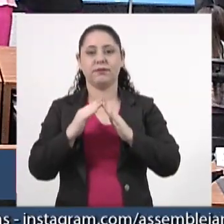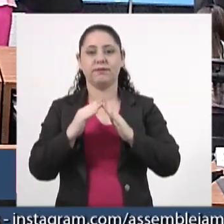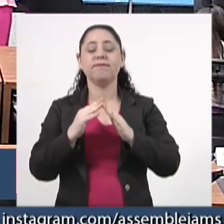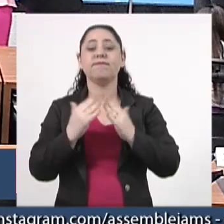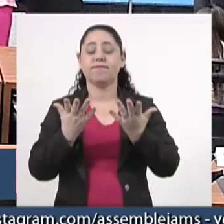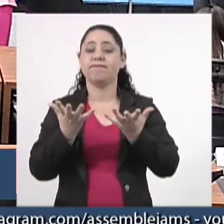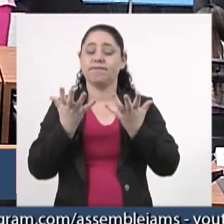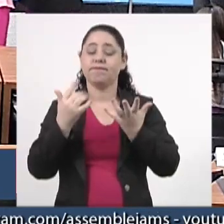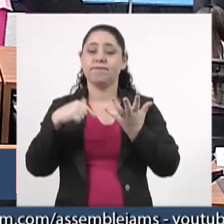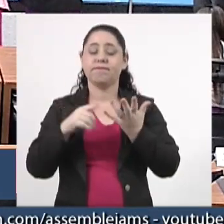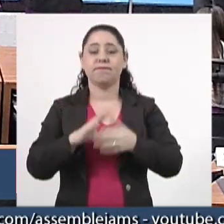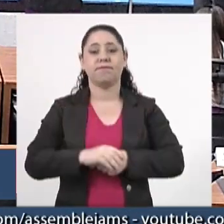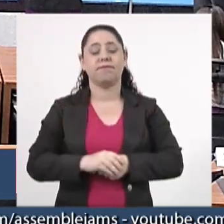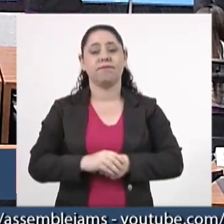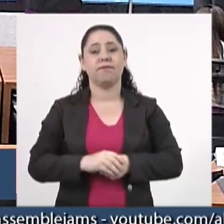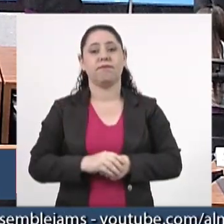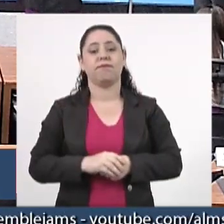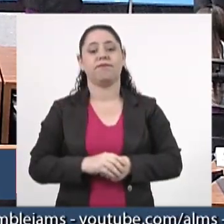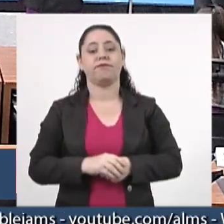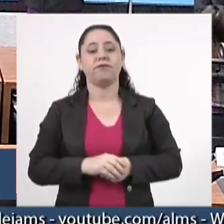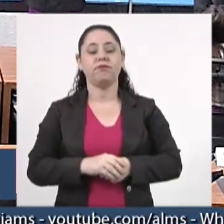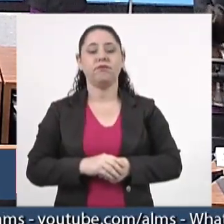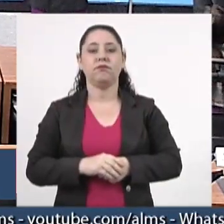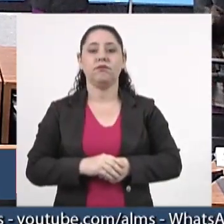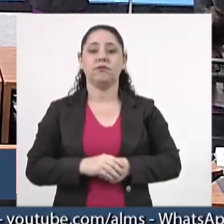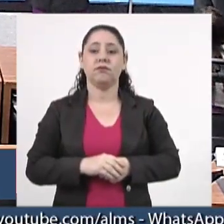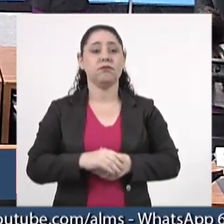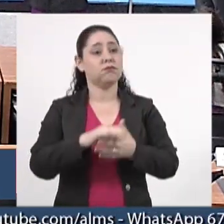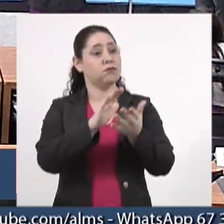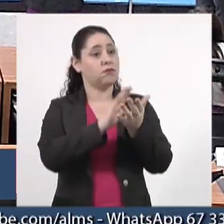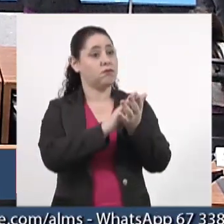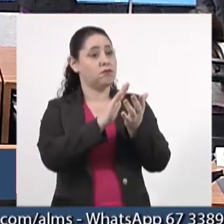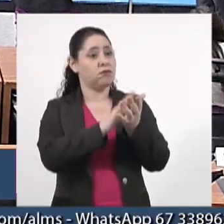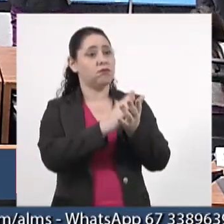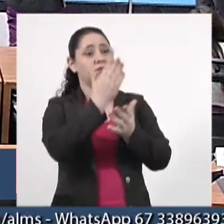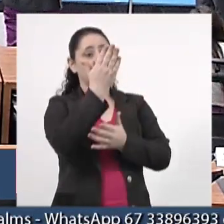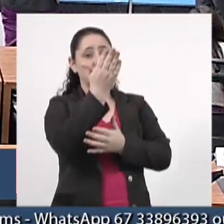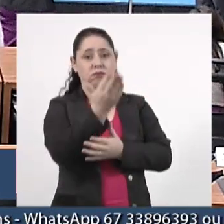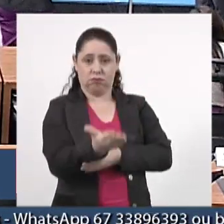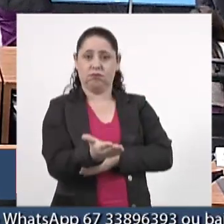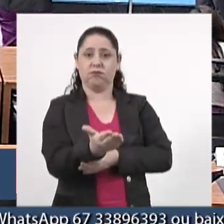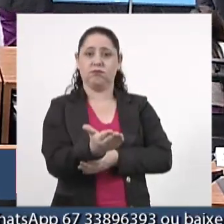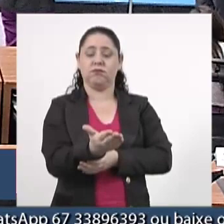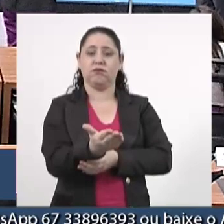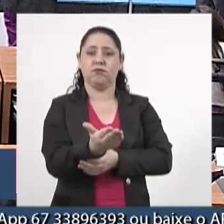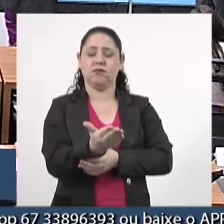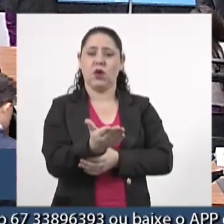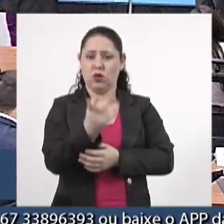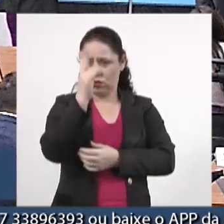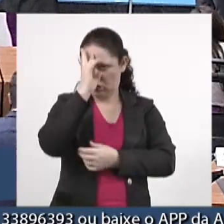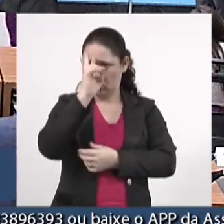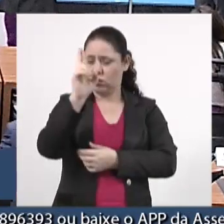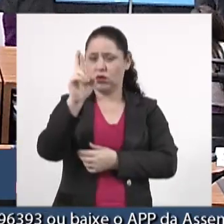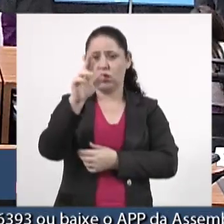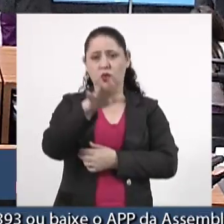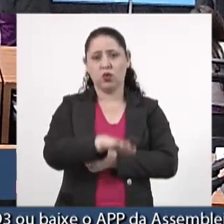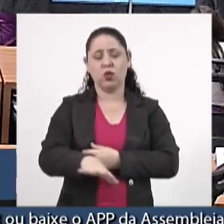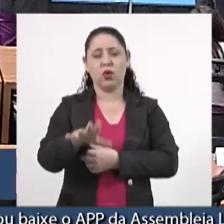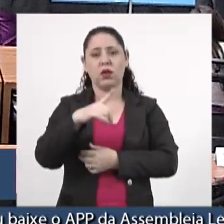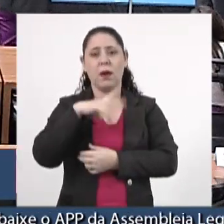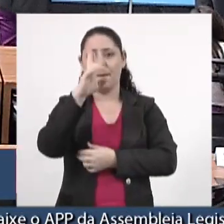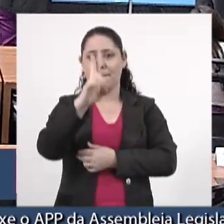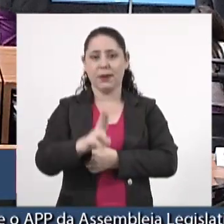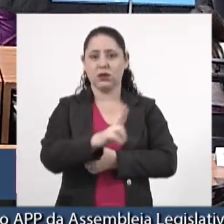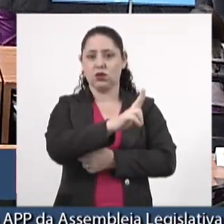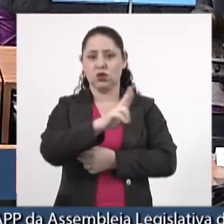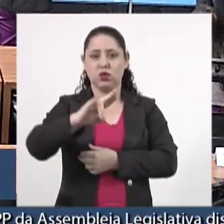E eu quero aqui, nesse sentido, de parabenizar Vossa Senhoria, toda a diretoria, tem a pastora Joelma,